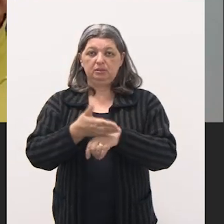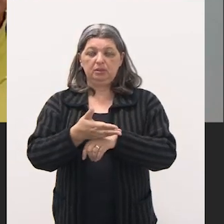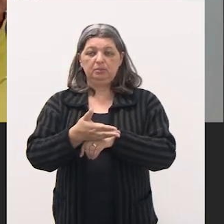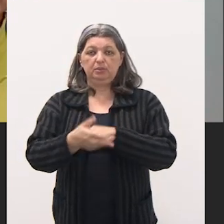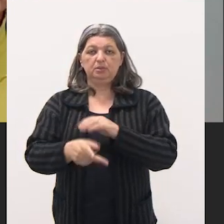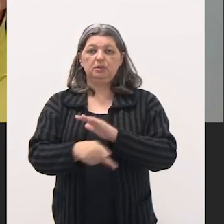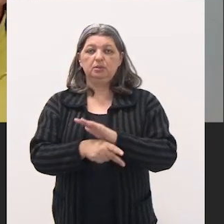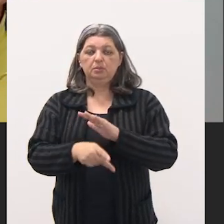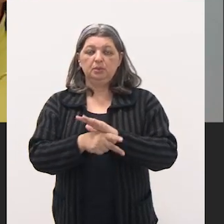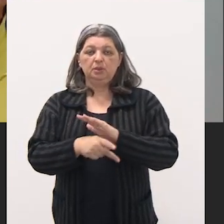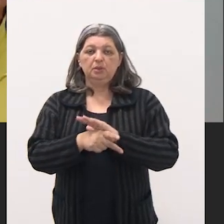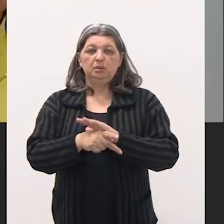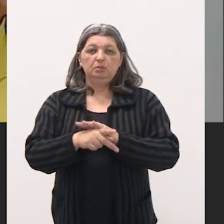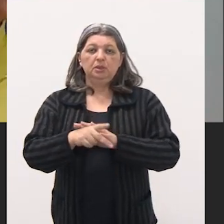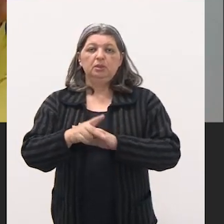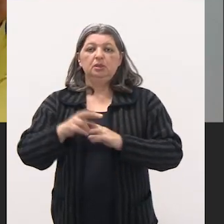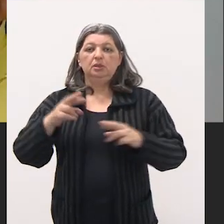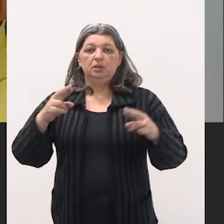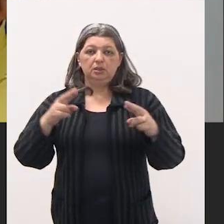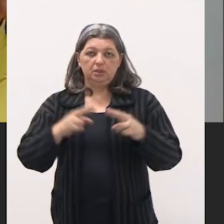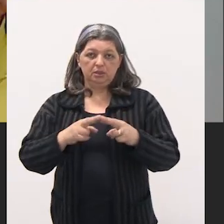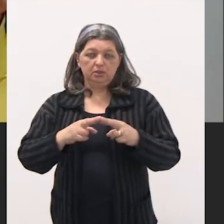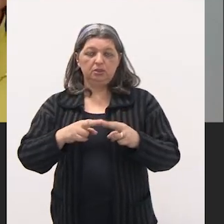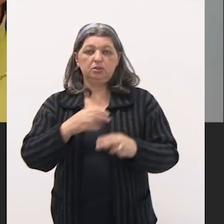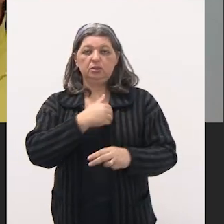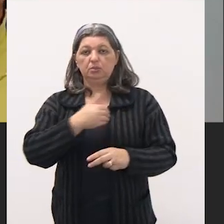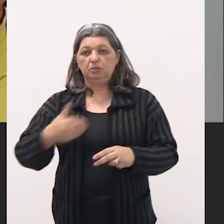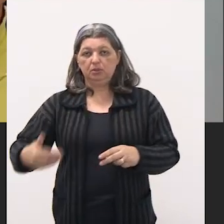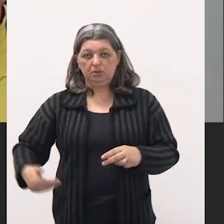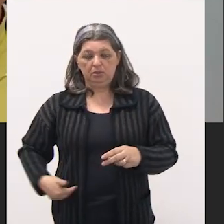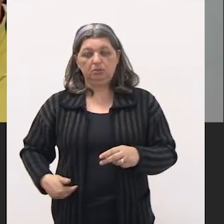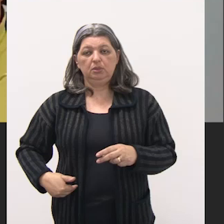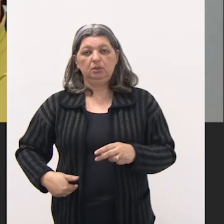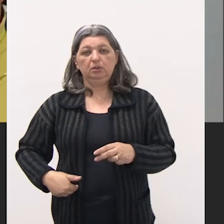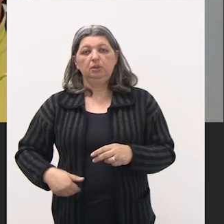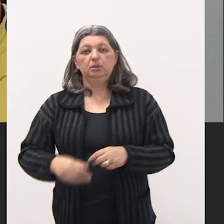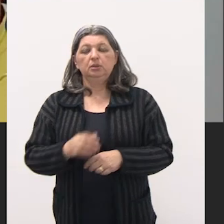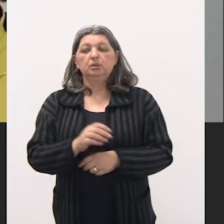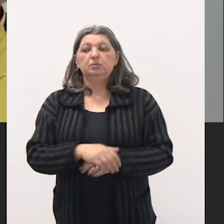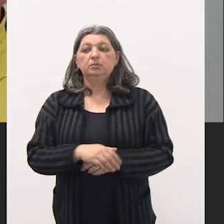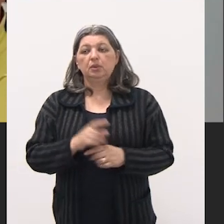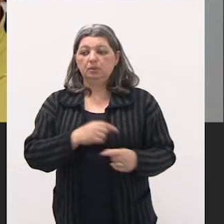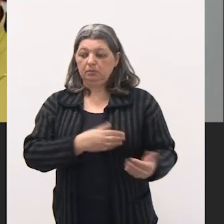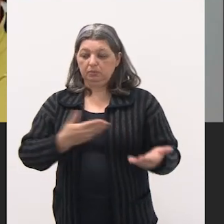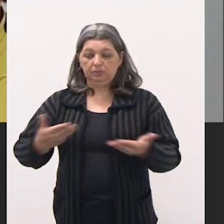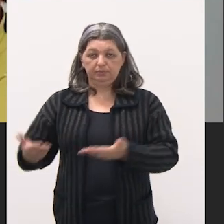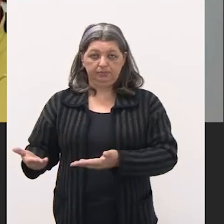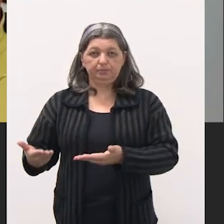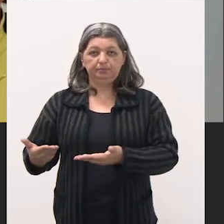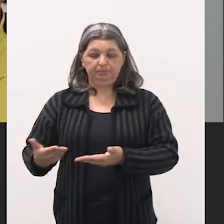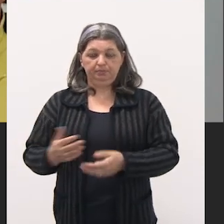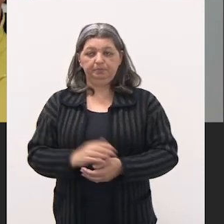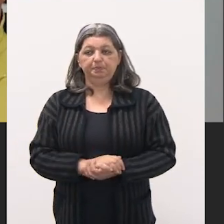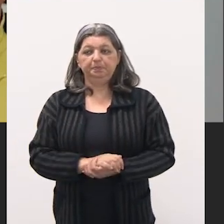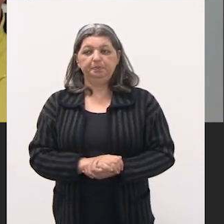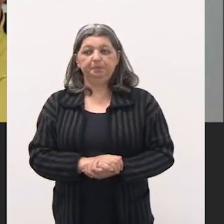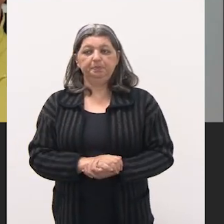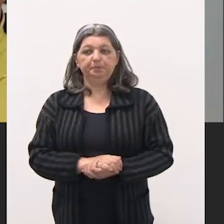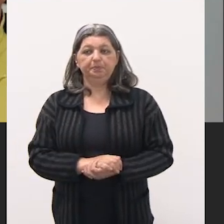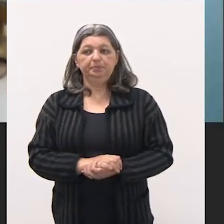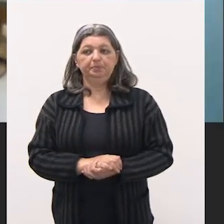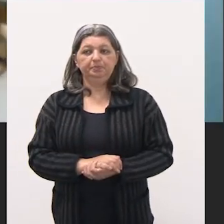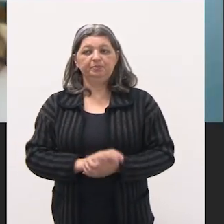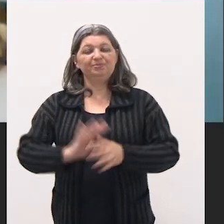de ensino. Seja muito bem-vinda e eu passo a você a palavra.